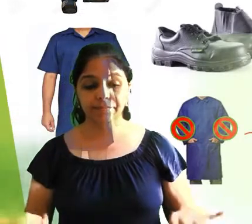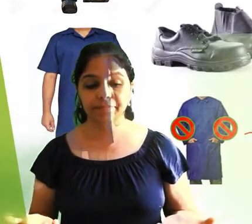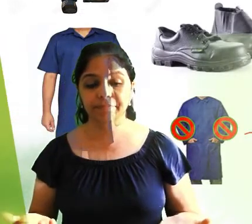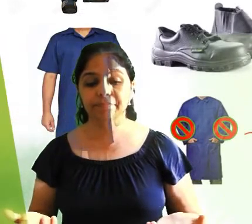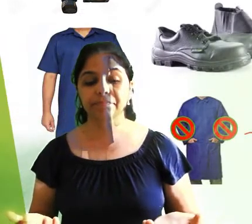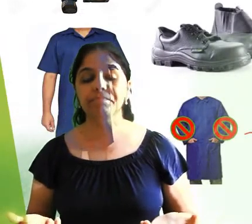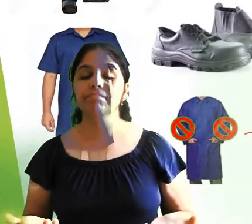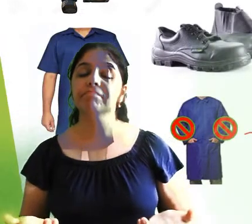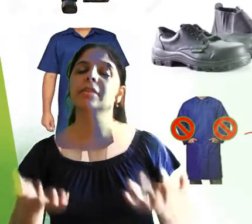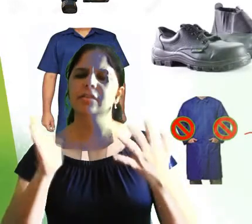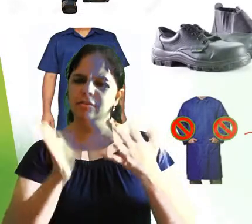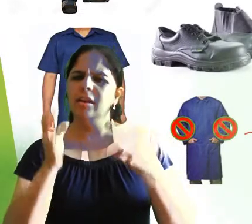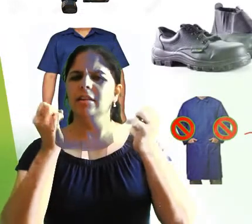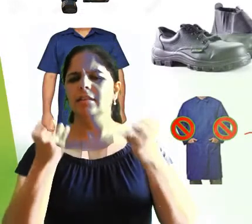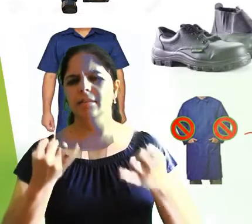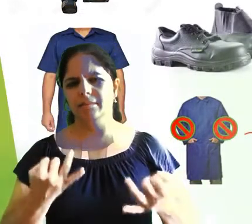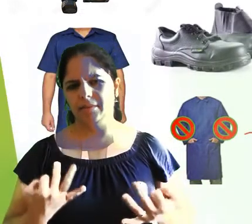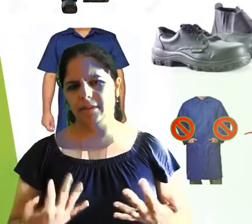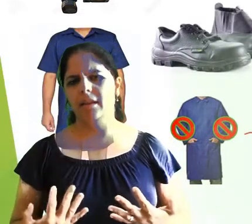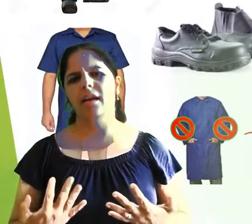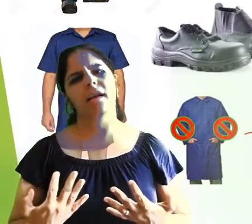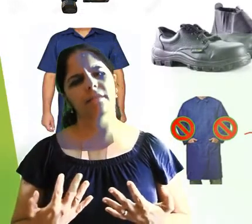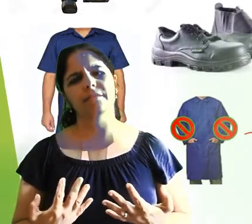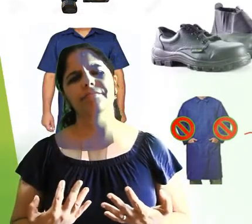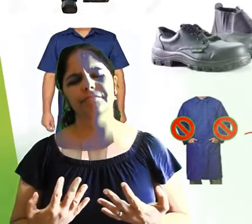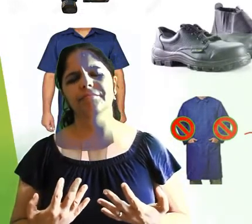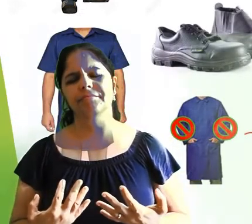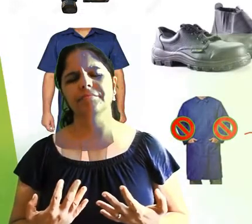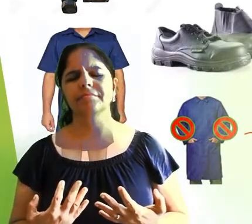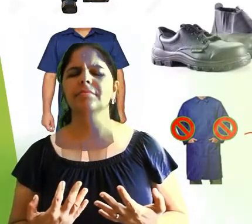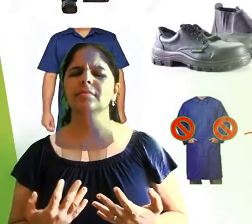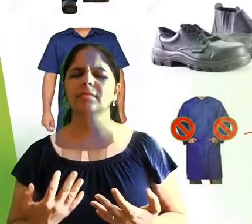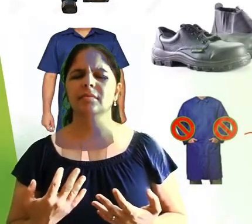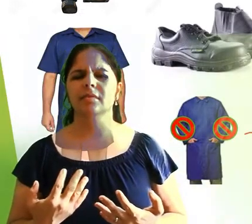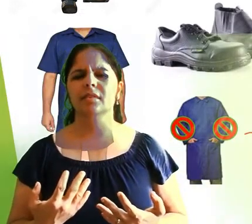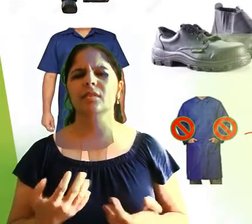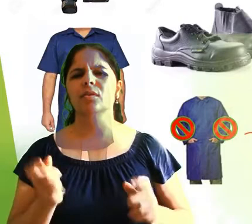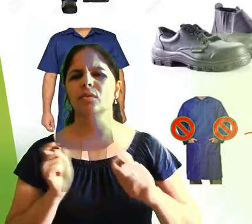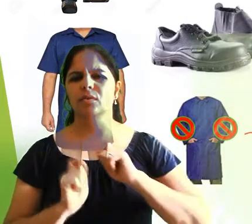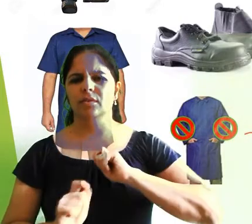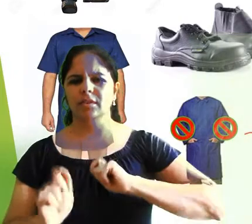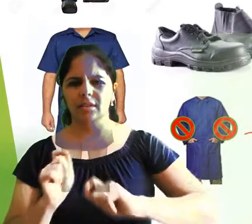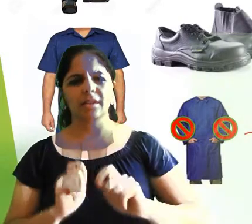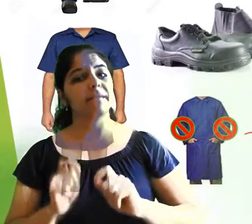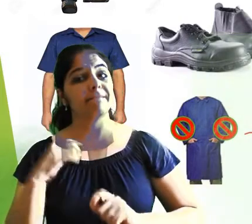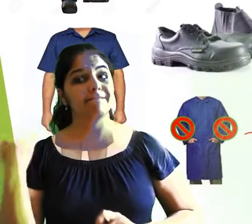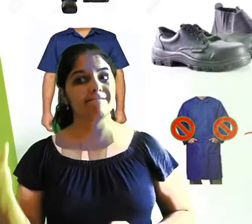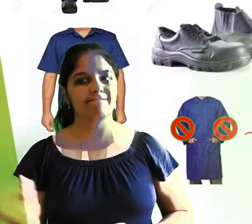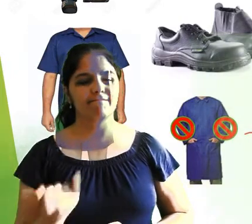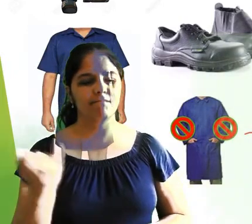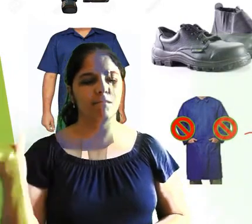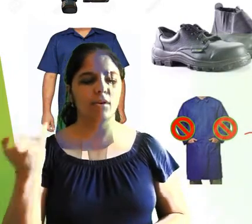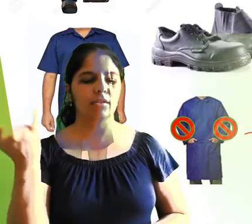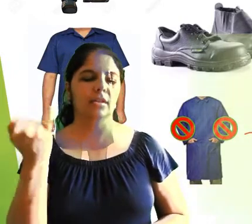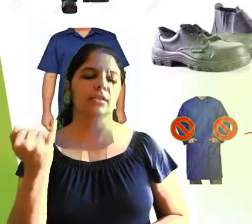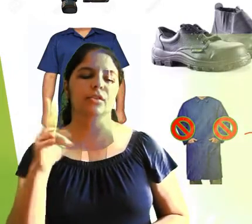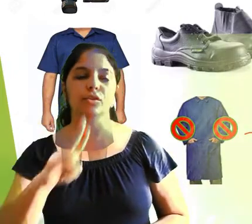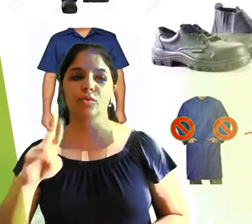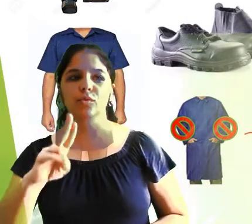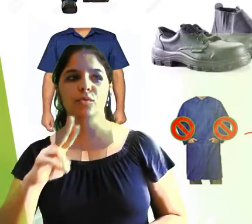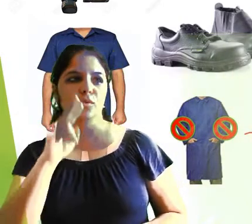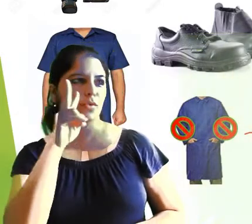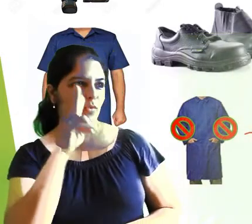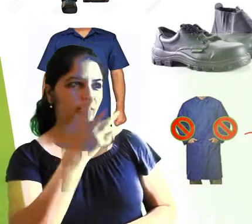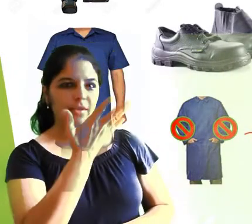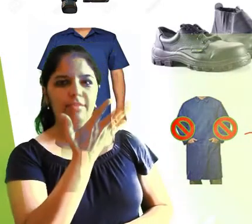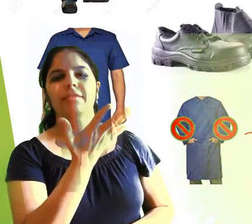Muito bem. Foi falado na aula que fizemos, né, sobre a importância da